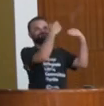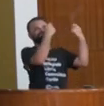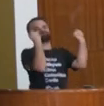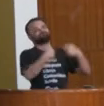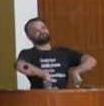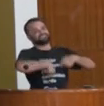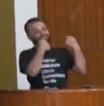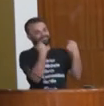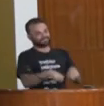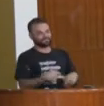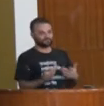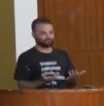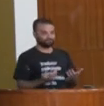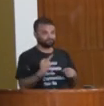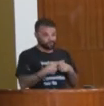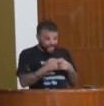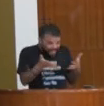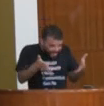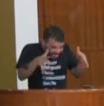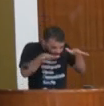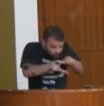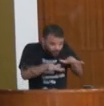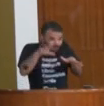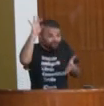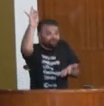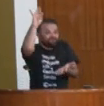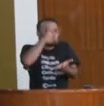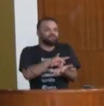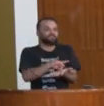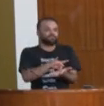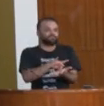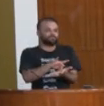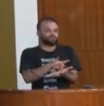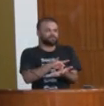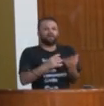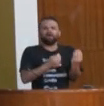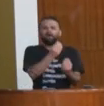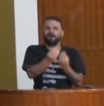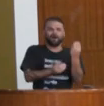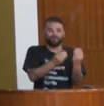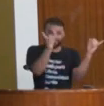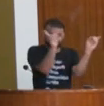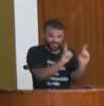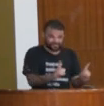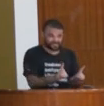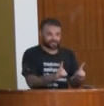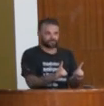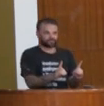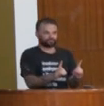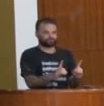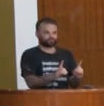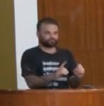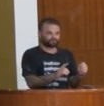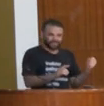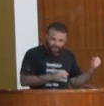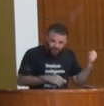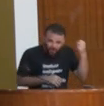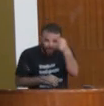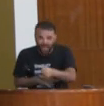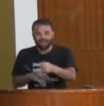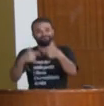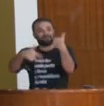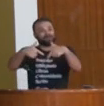porque a efetiva inclusão será quando essas pessoas efetivamente forem colocadas no mercado de